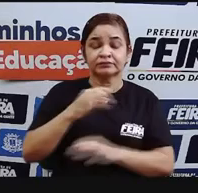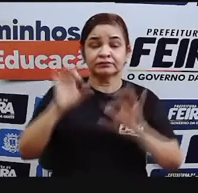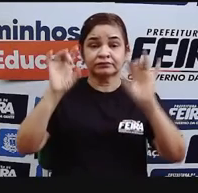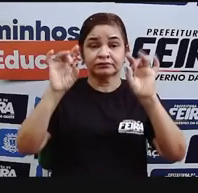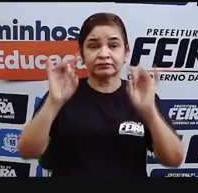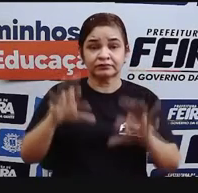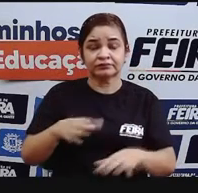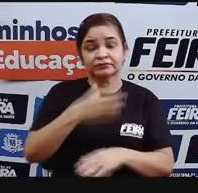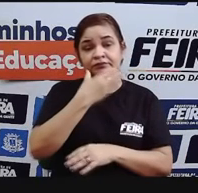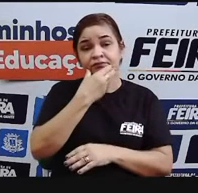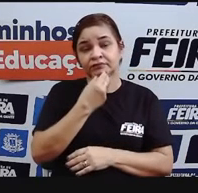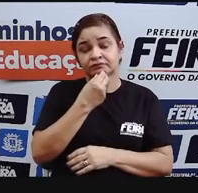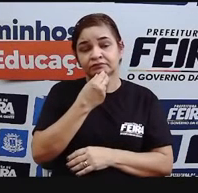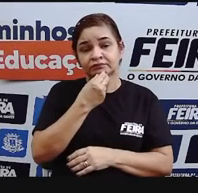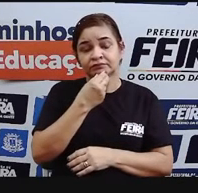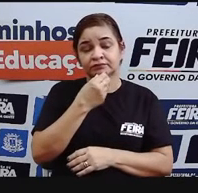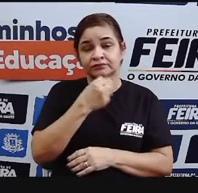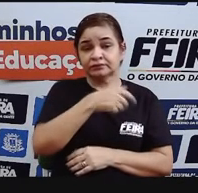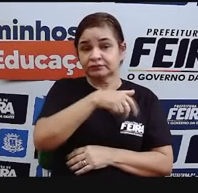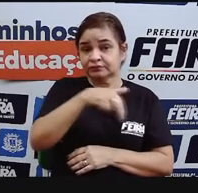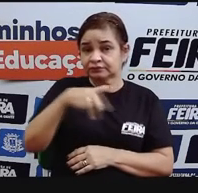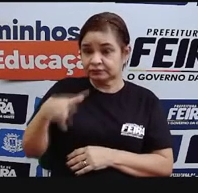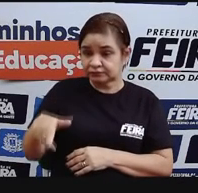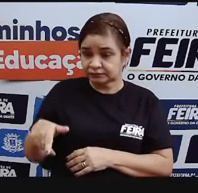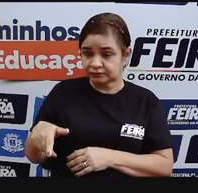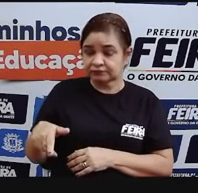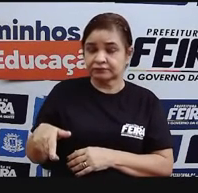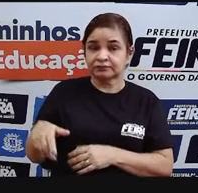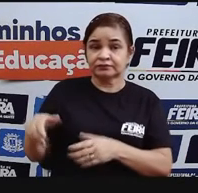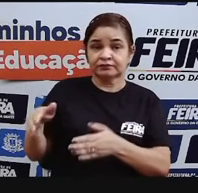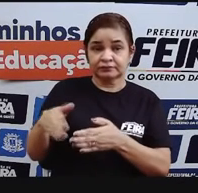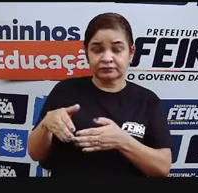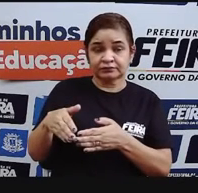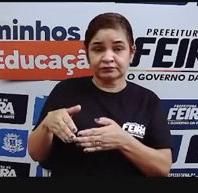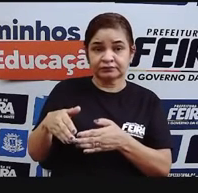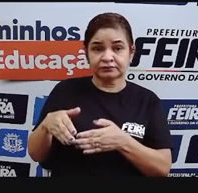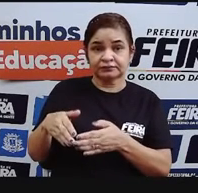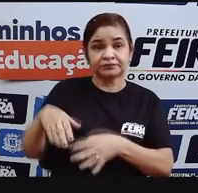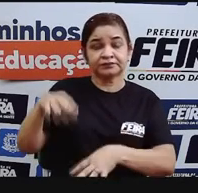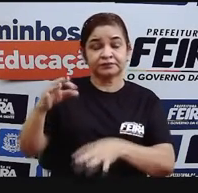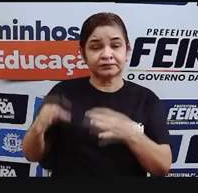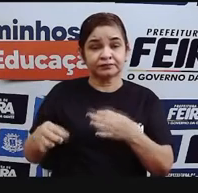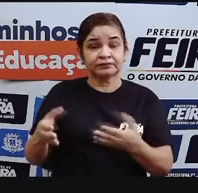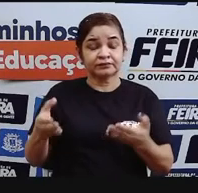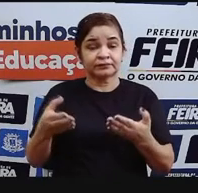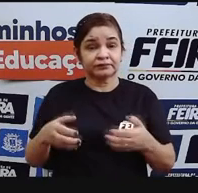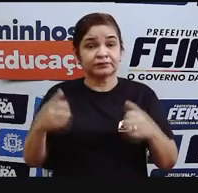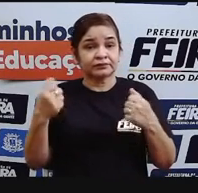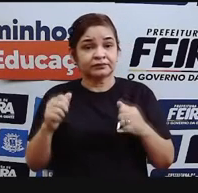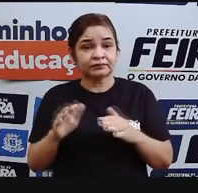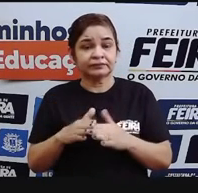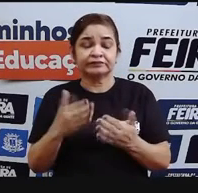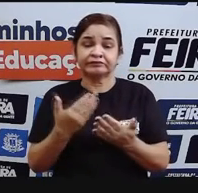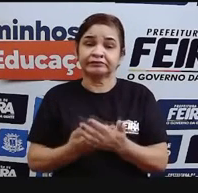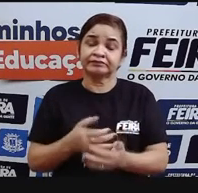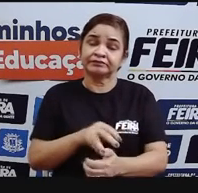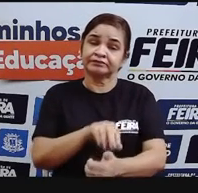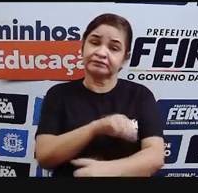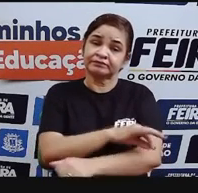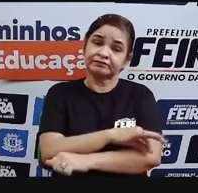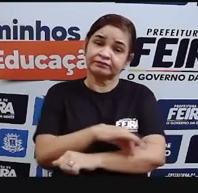curso proibido para as mulheres, ou seja, as mulheres não podiam estudar o tipo de engenharia que a Mary Jackson